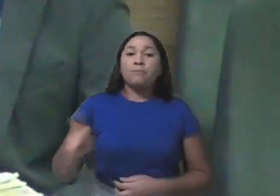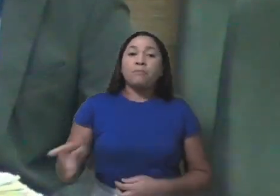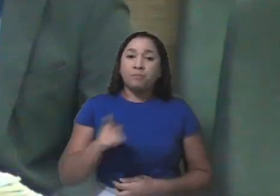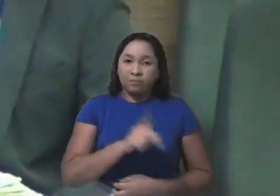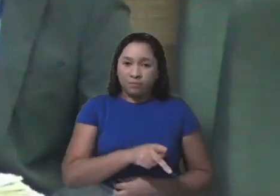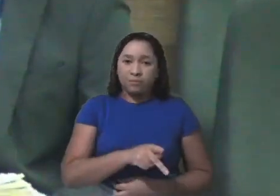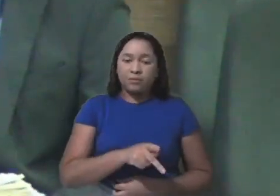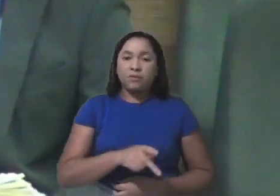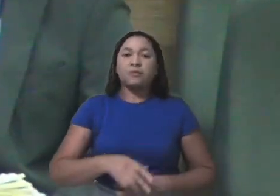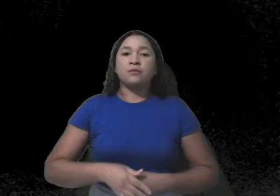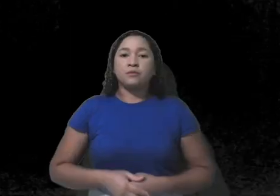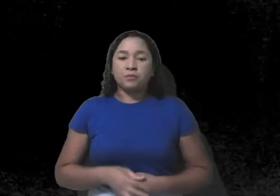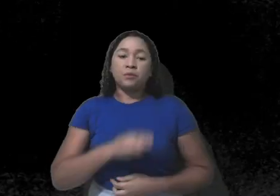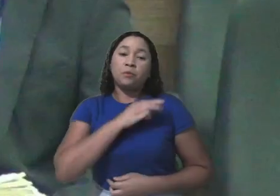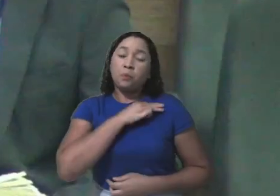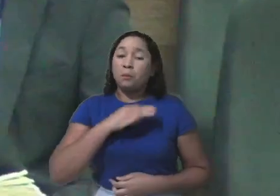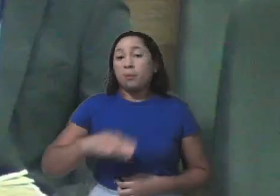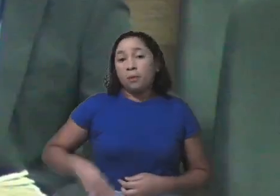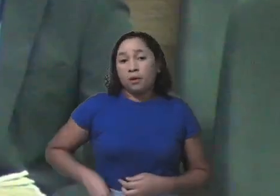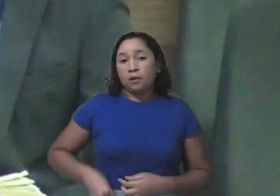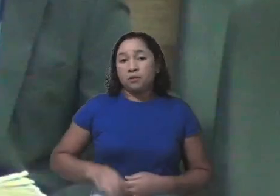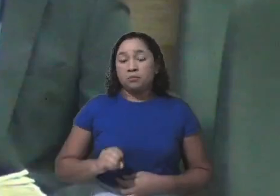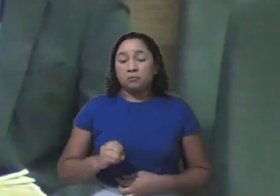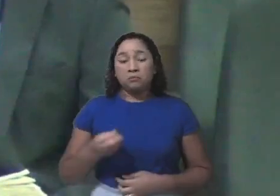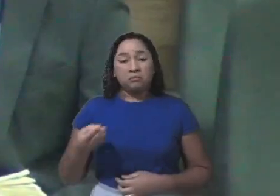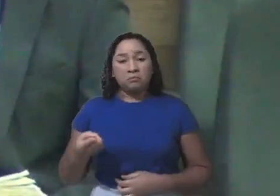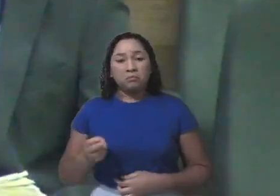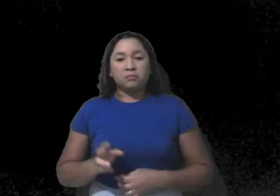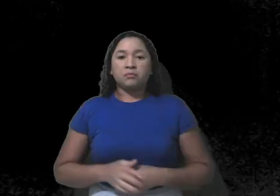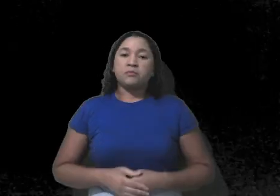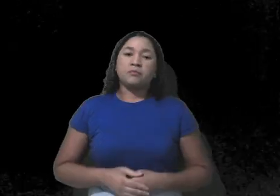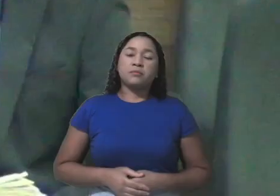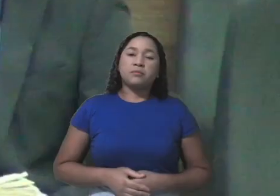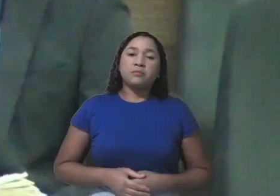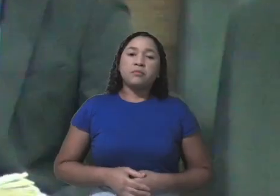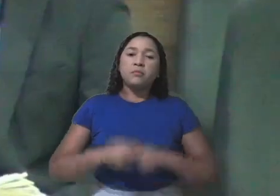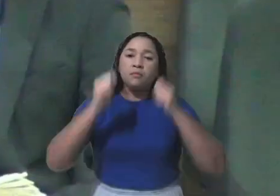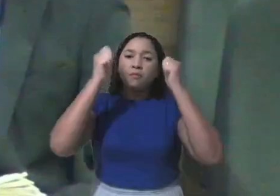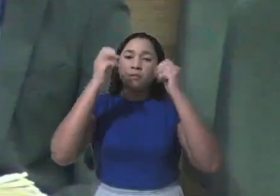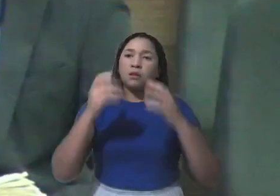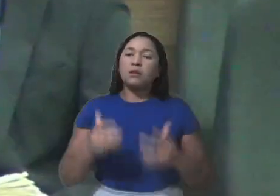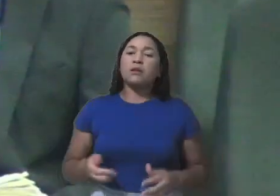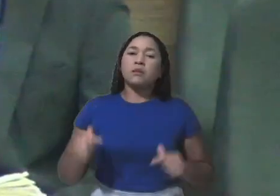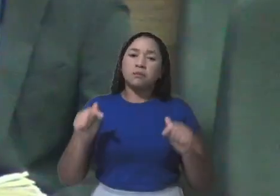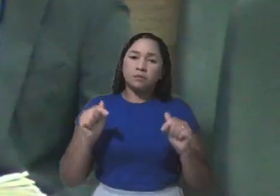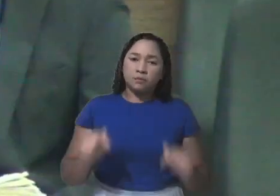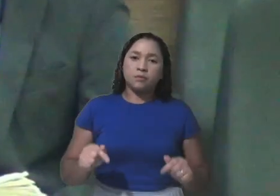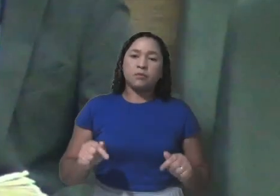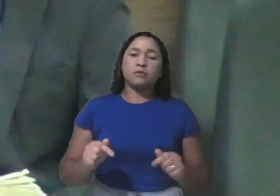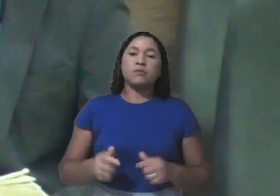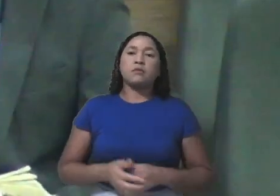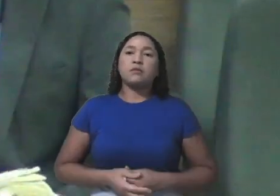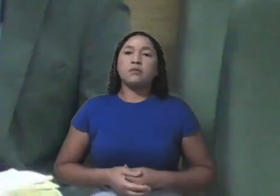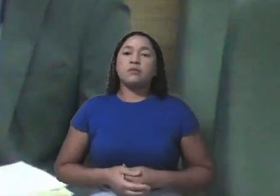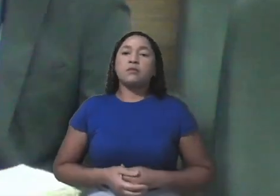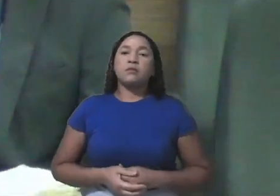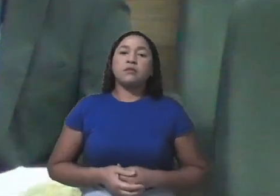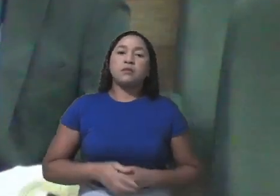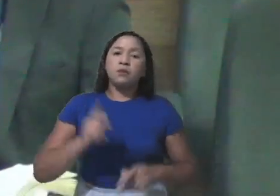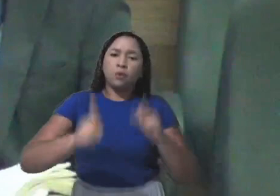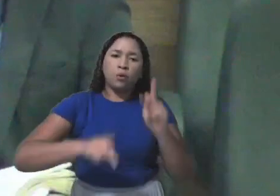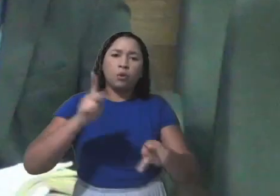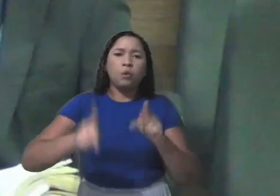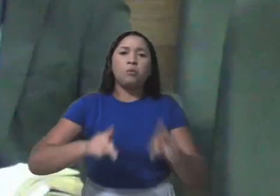escrevendo e constatando, e como dizemos aqui em linguagem mais popular, passando